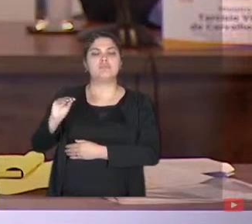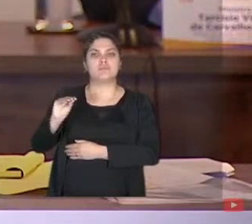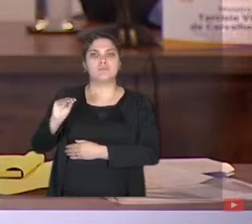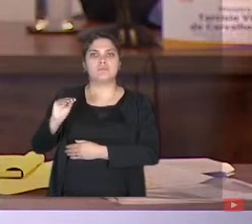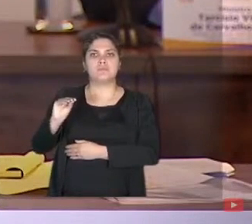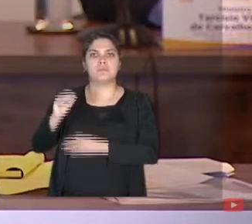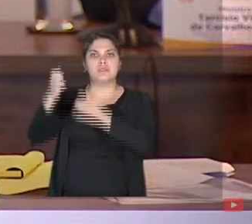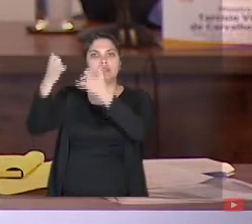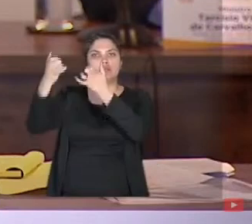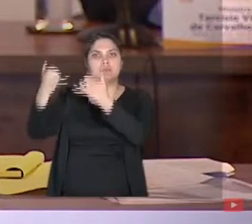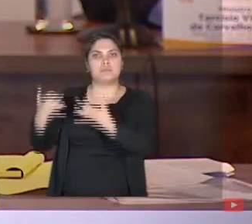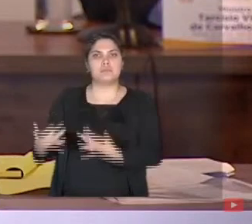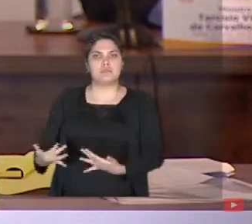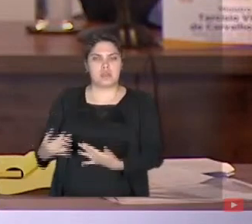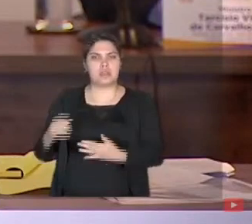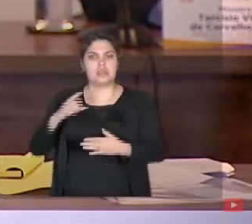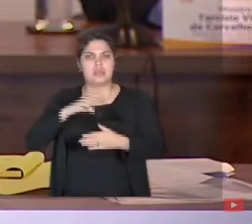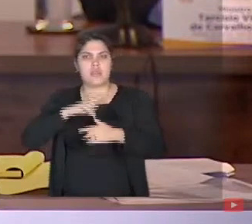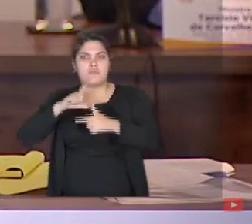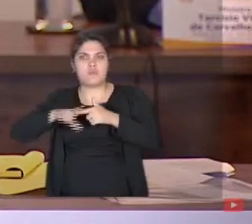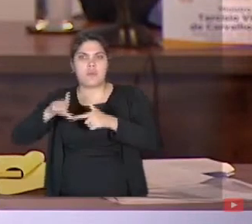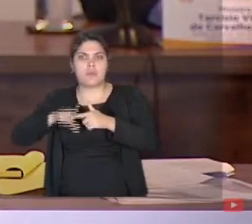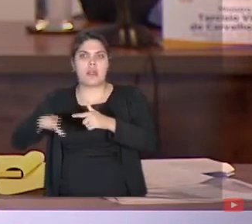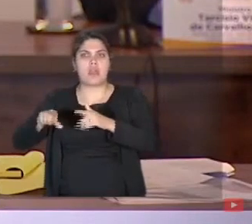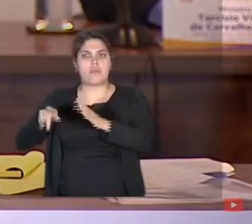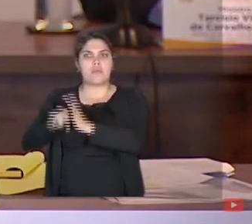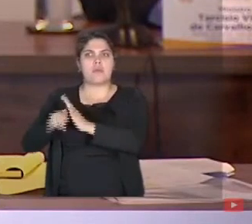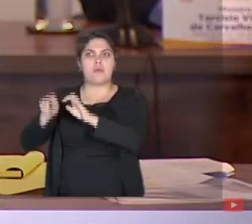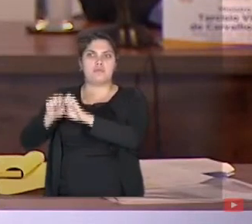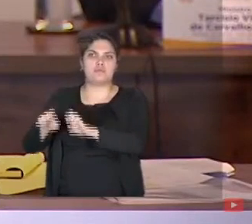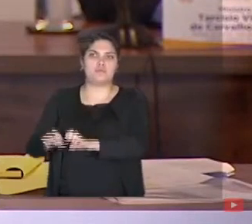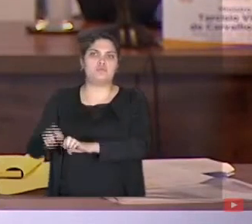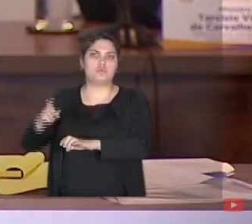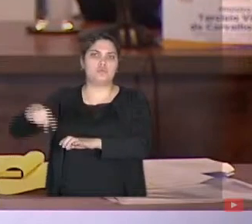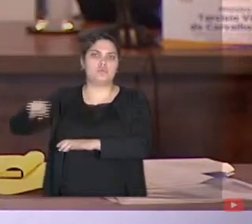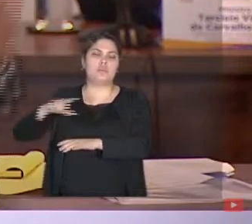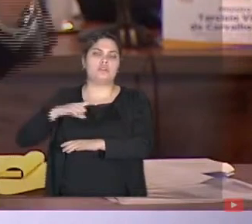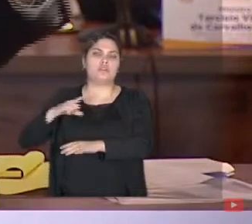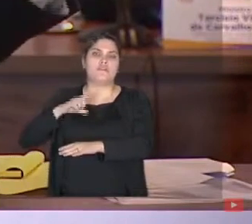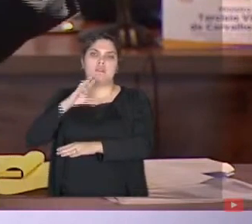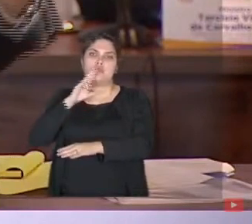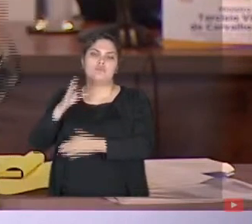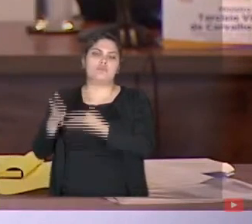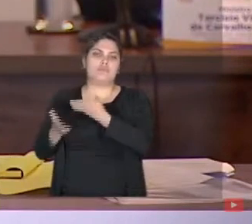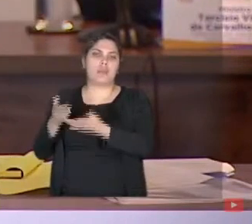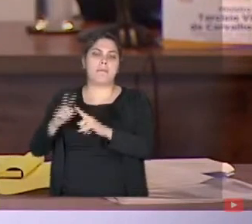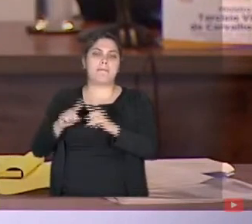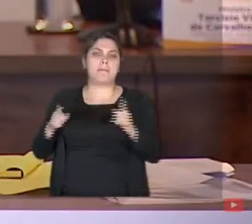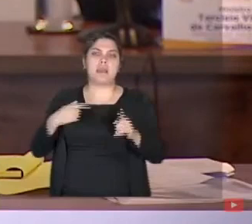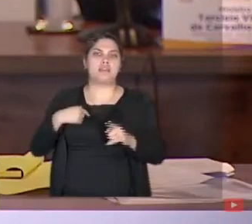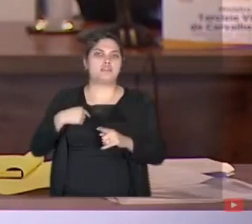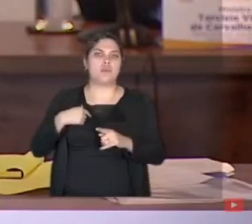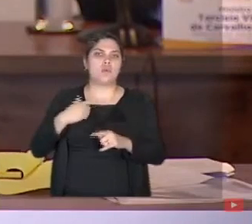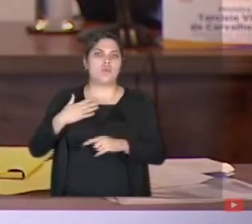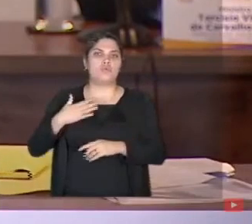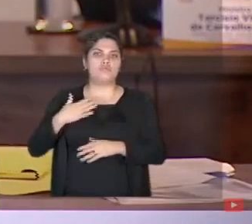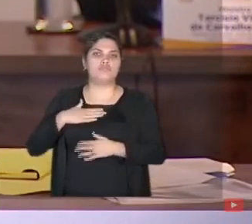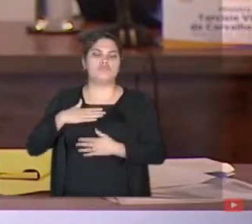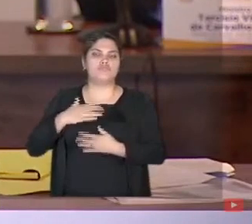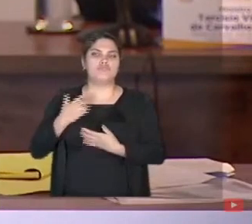e explicar, quer dizer, houve um problema de infraestrutura que a Oracle estava atendendo, mas eu não gostaria